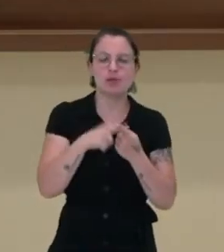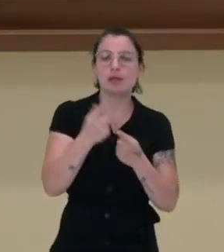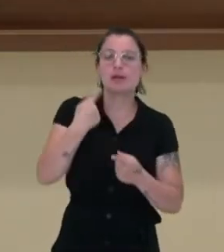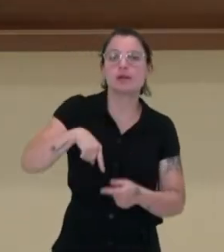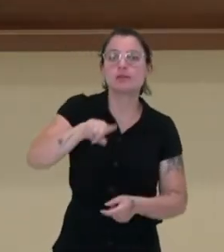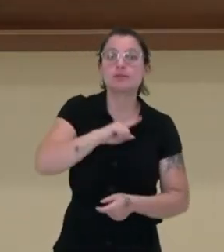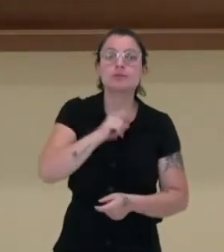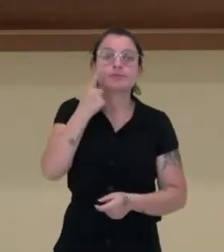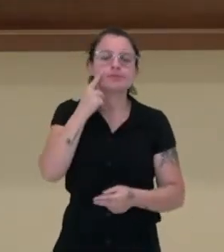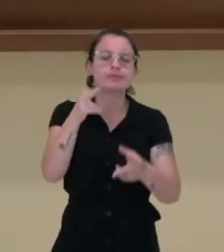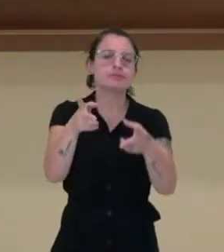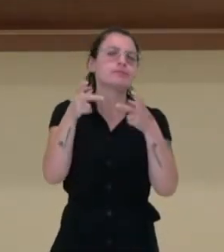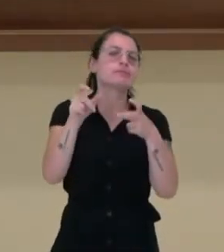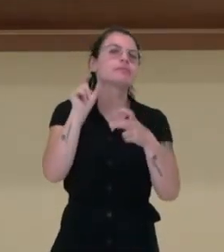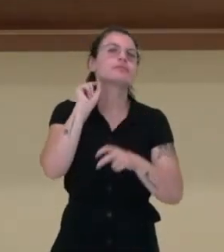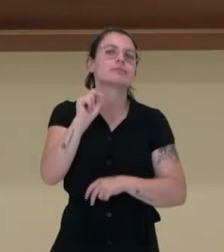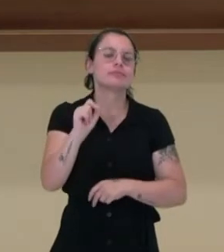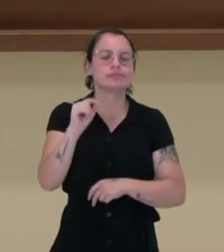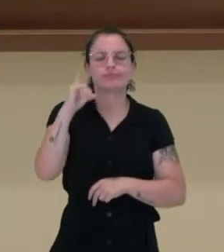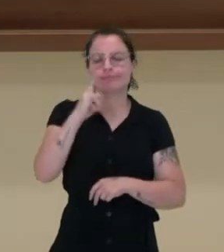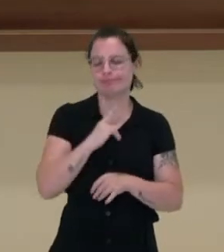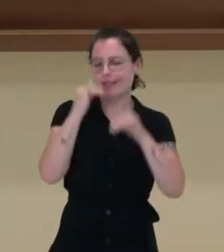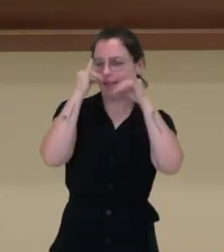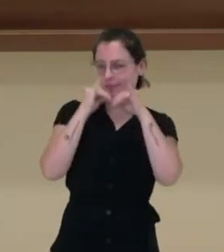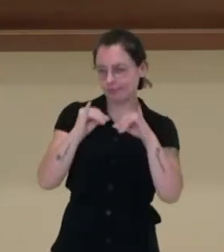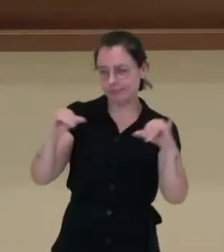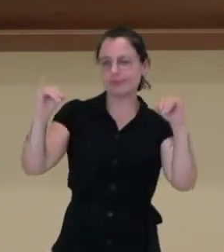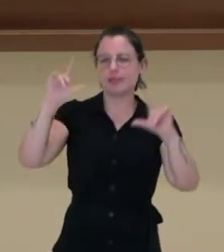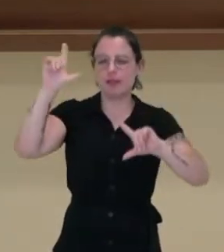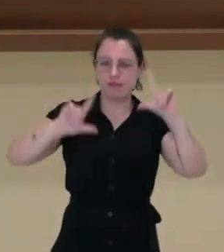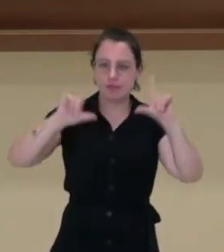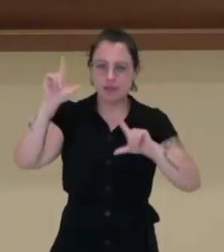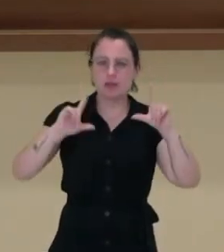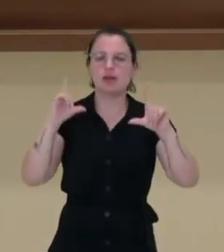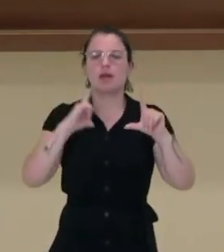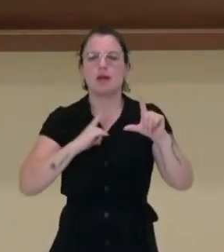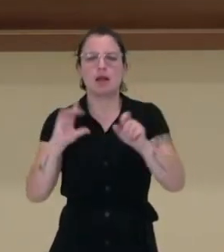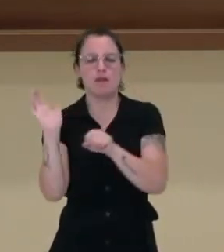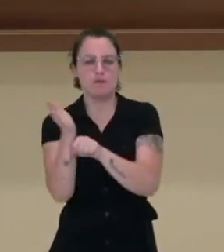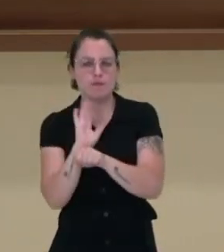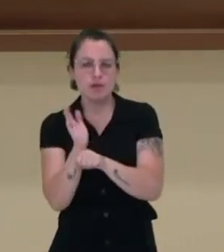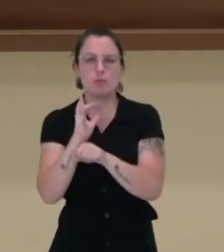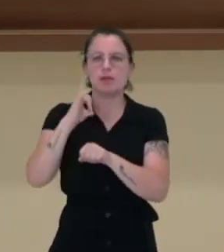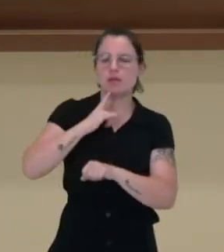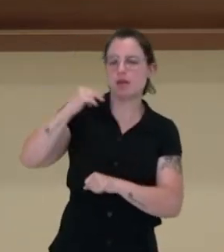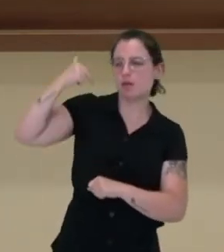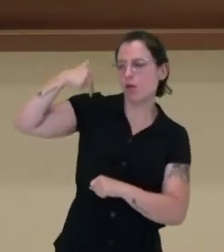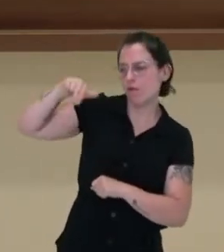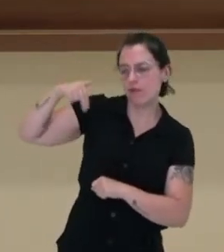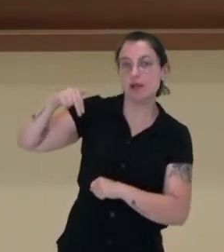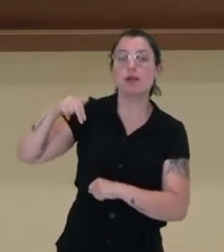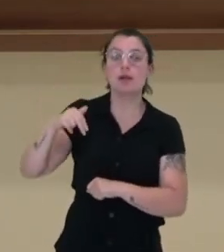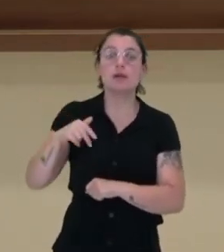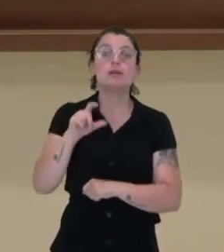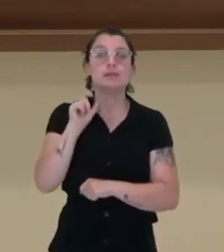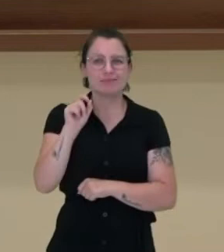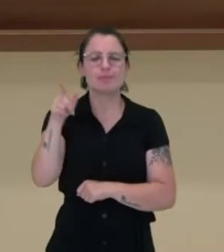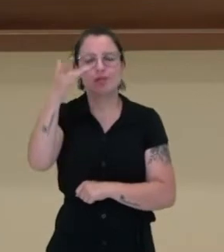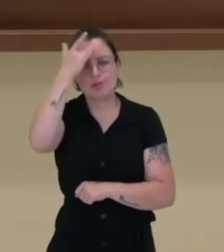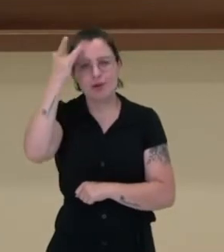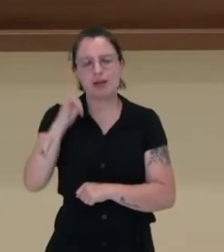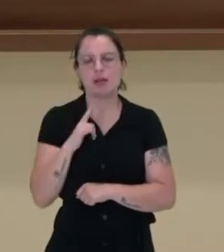observa nos noticiários, num filme, numa novela, que uma pessoa teve um